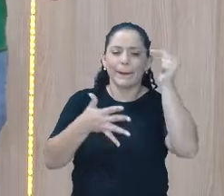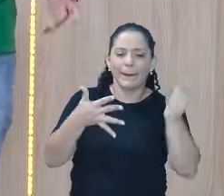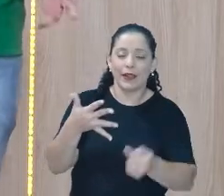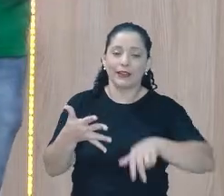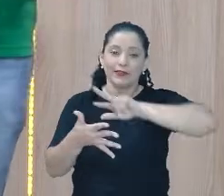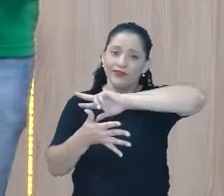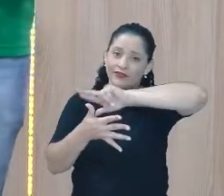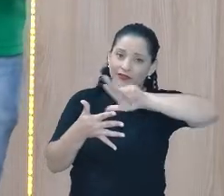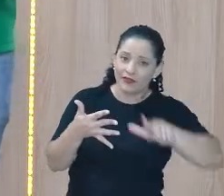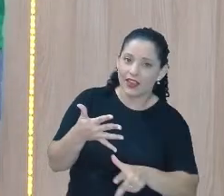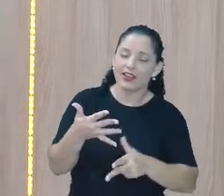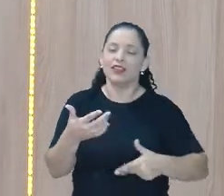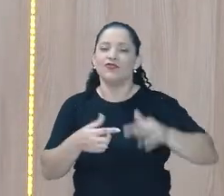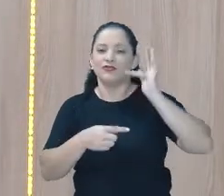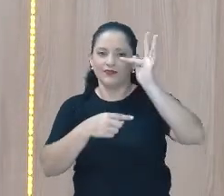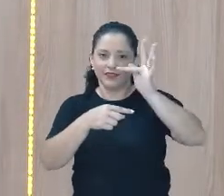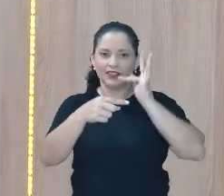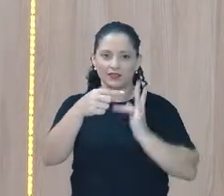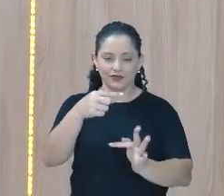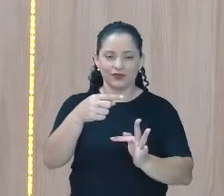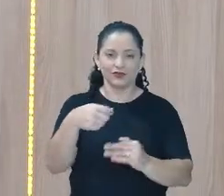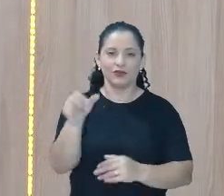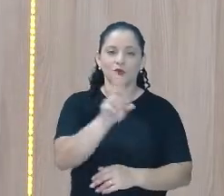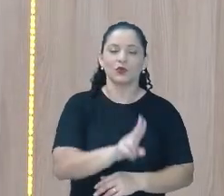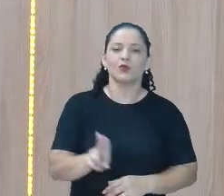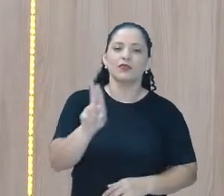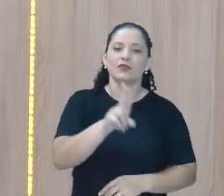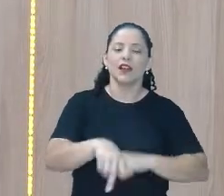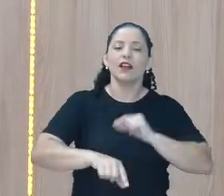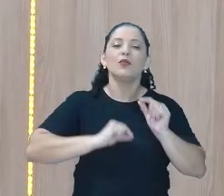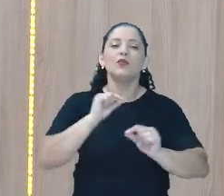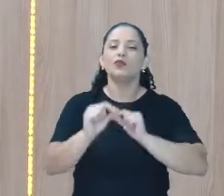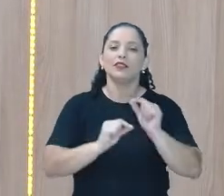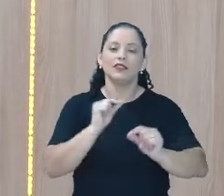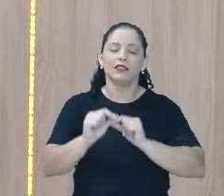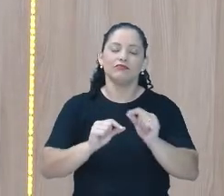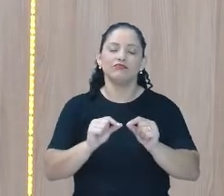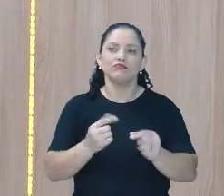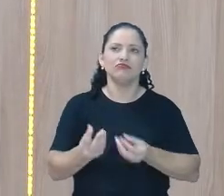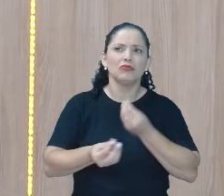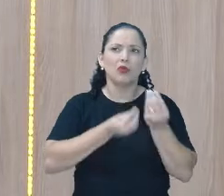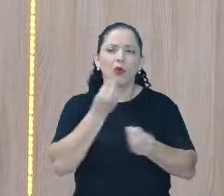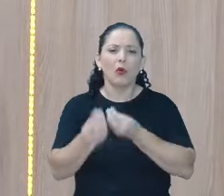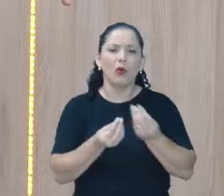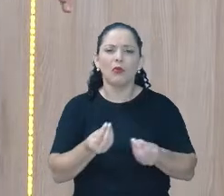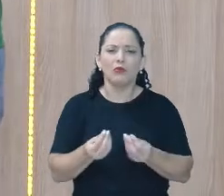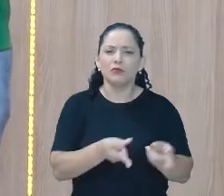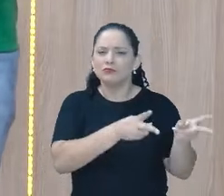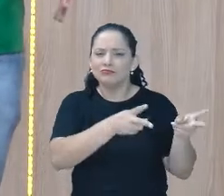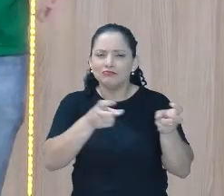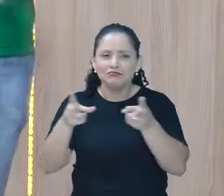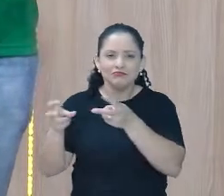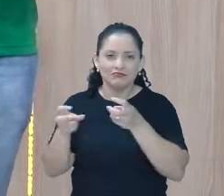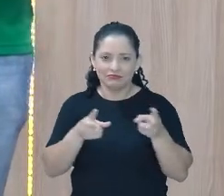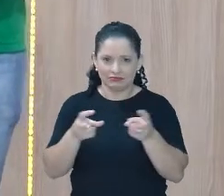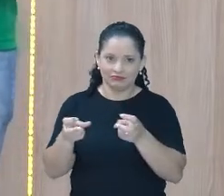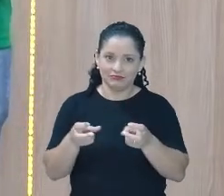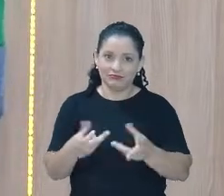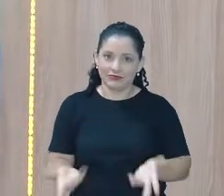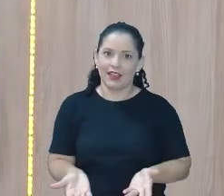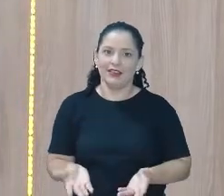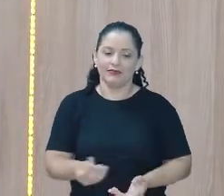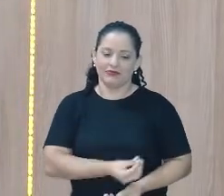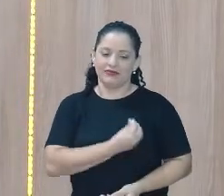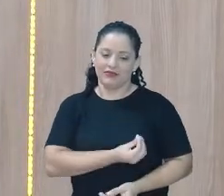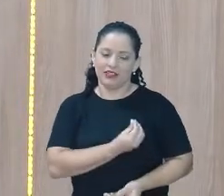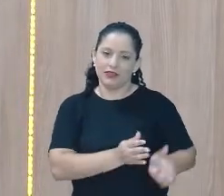representações de frações, certo? Utilizando aí como é que a gente vê essas questões de frações lá no nosso